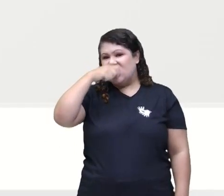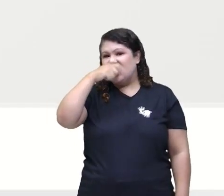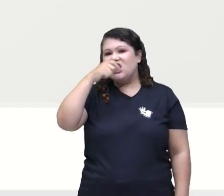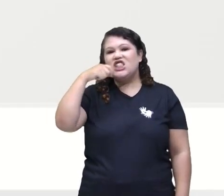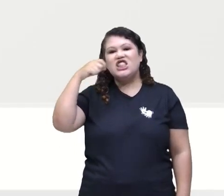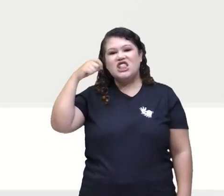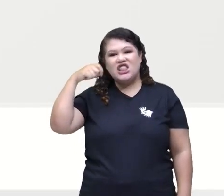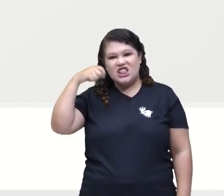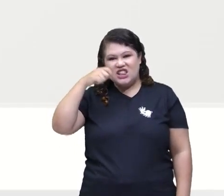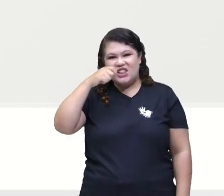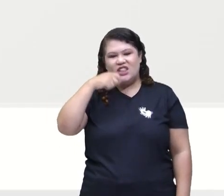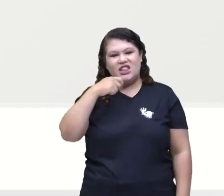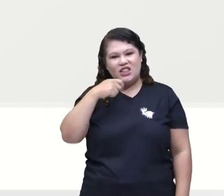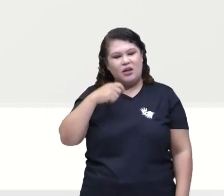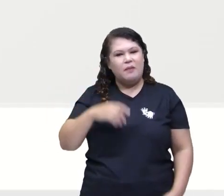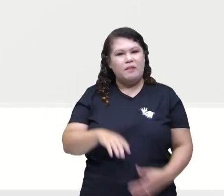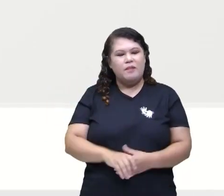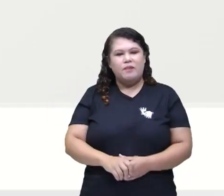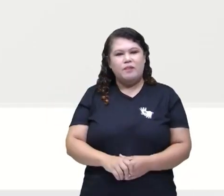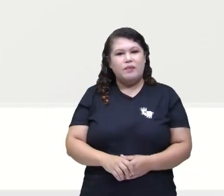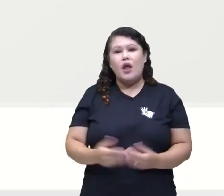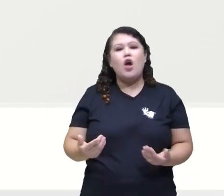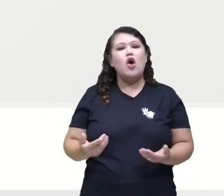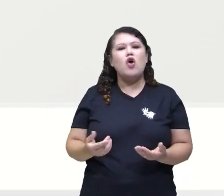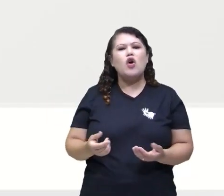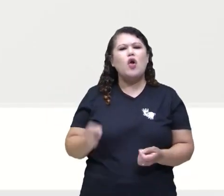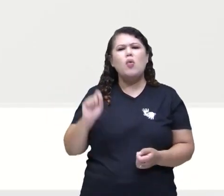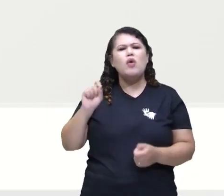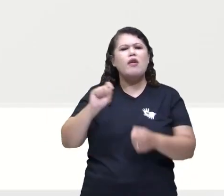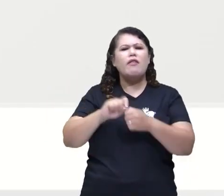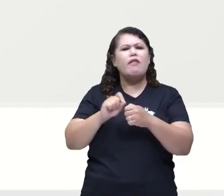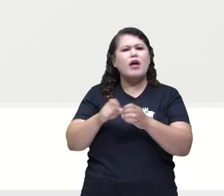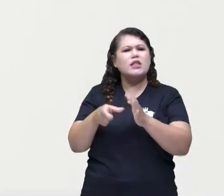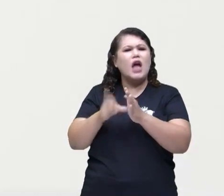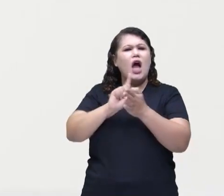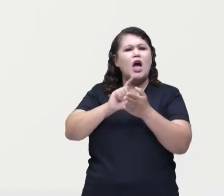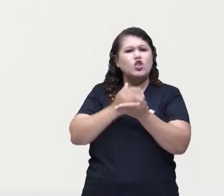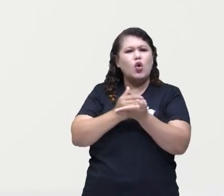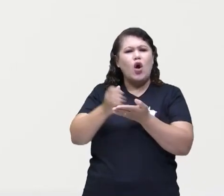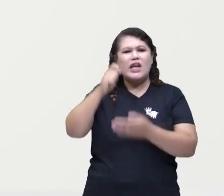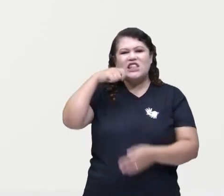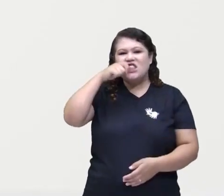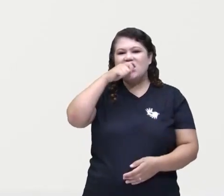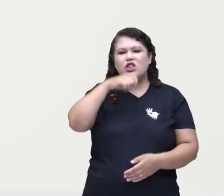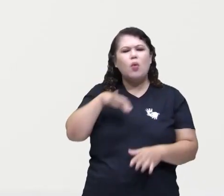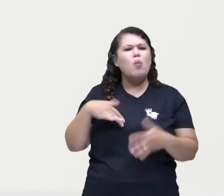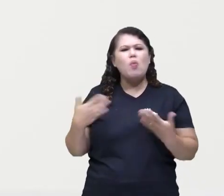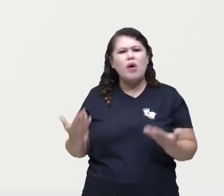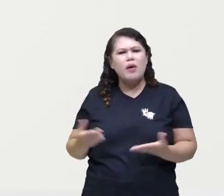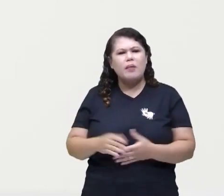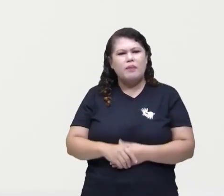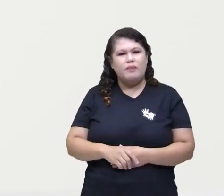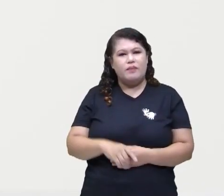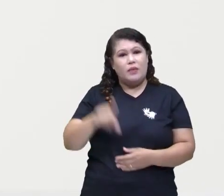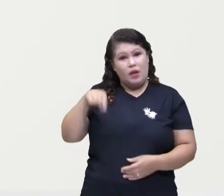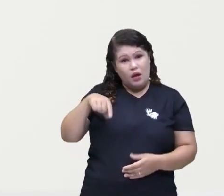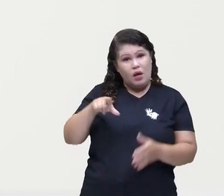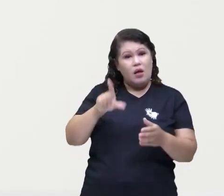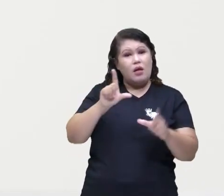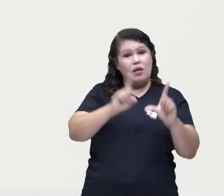os dentes. Vamos descobrir agora qual é a alternativa correta. É a letra